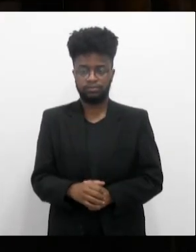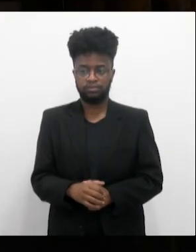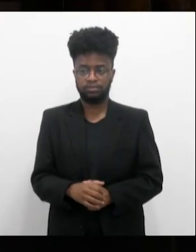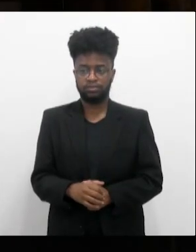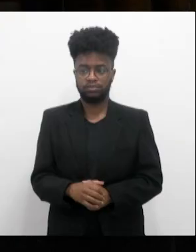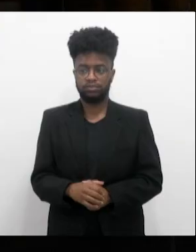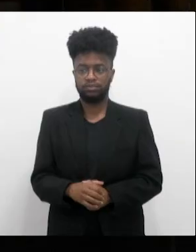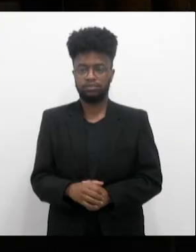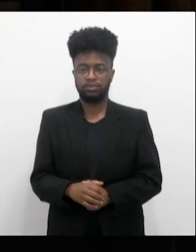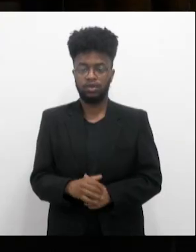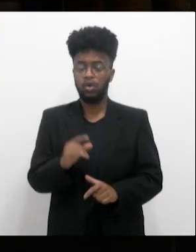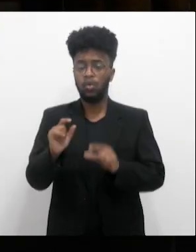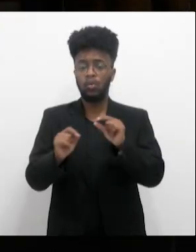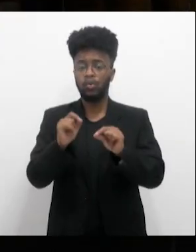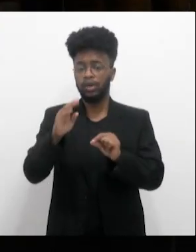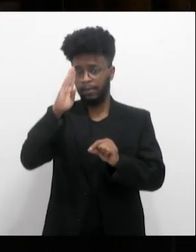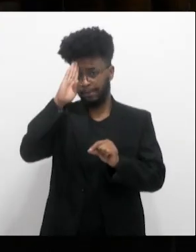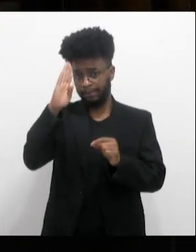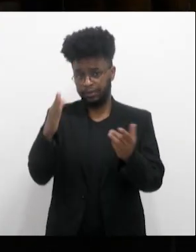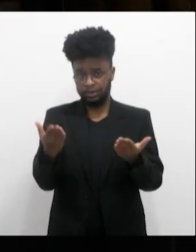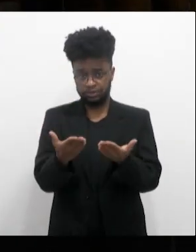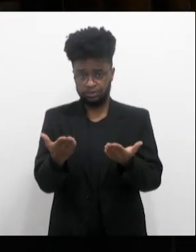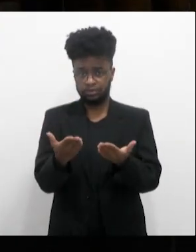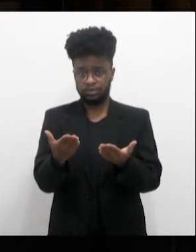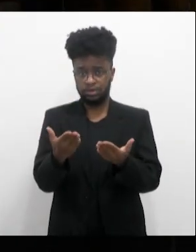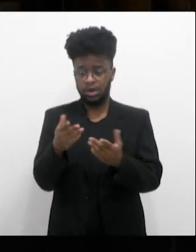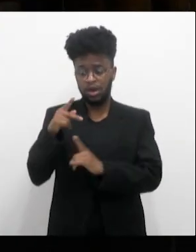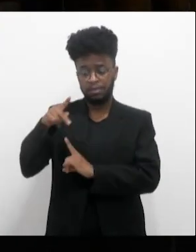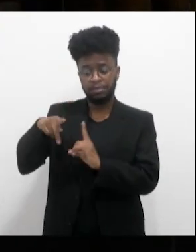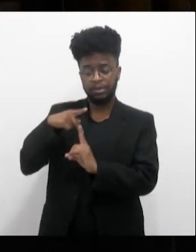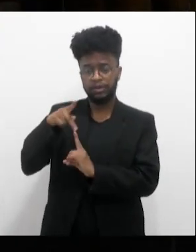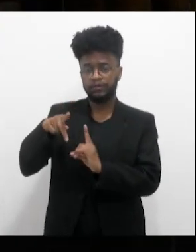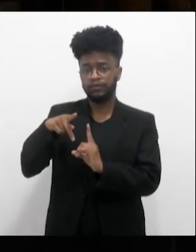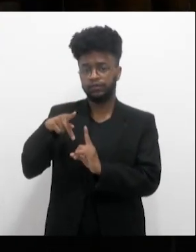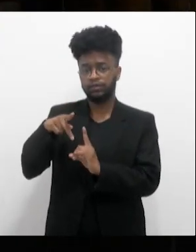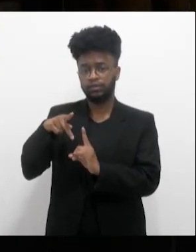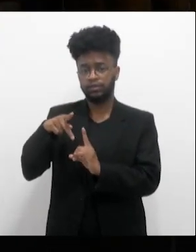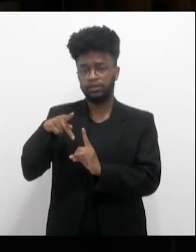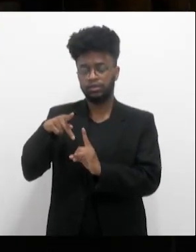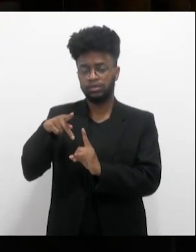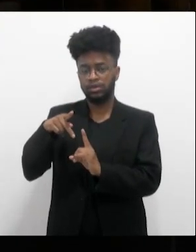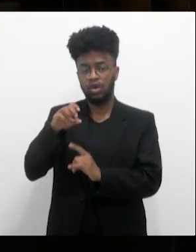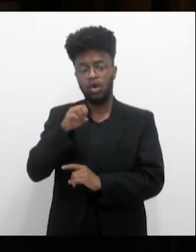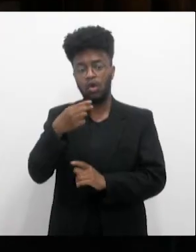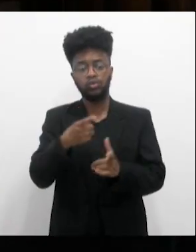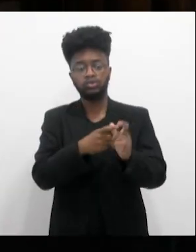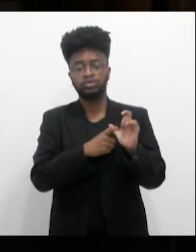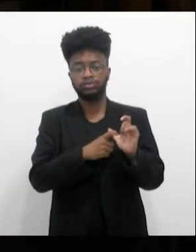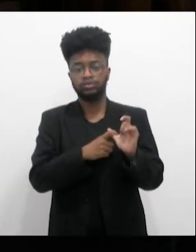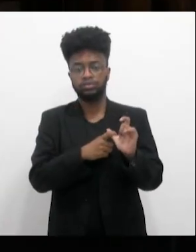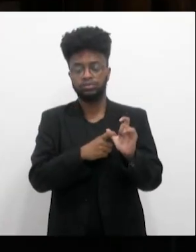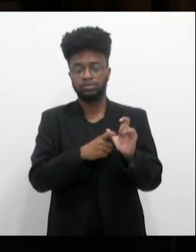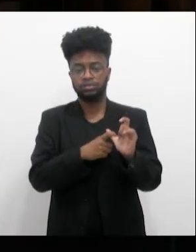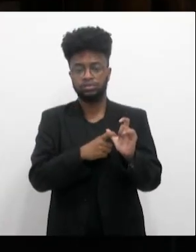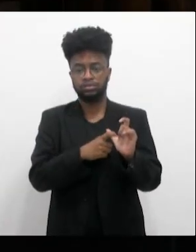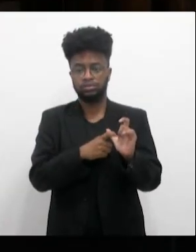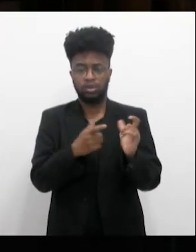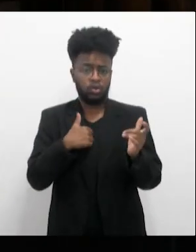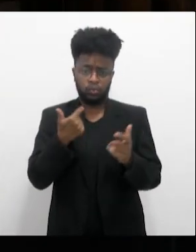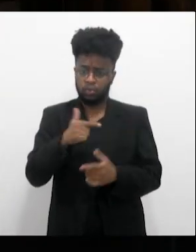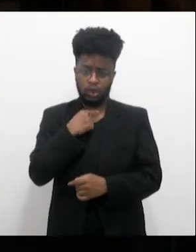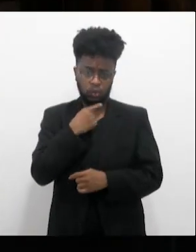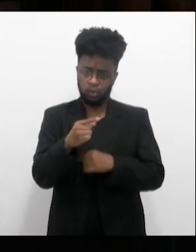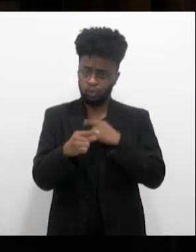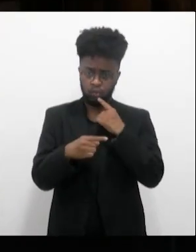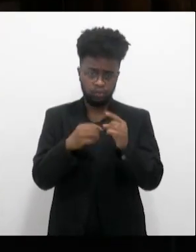o que tem prioridade? A Previdência ou a dívida? Eu não tenho dúvida,